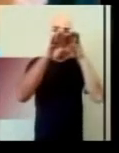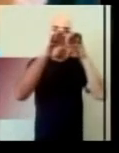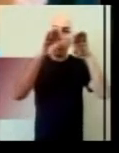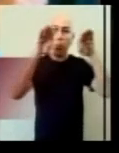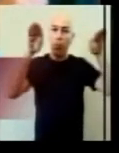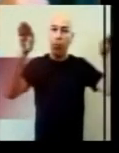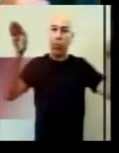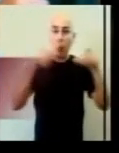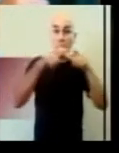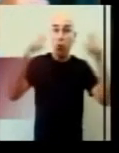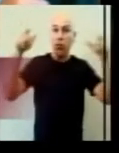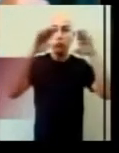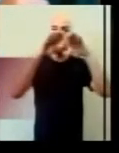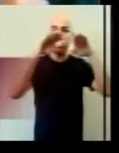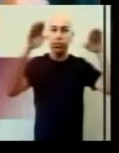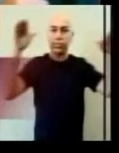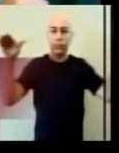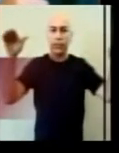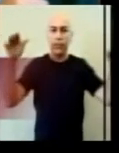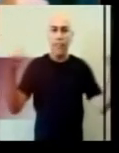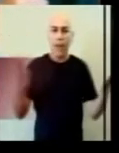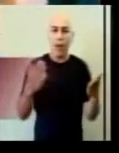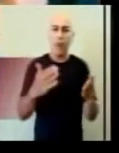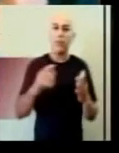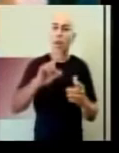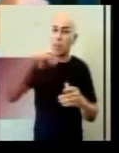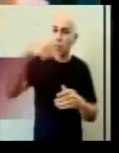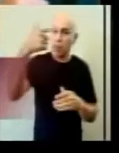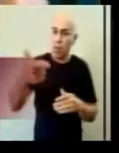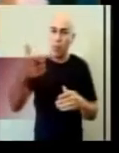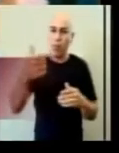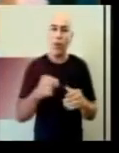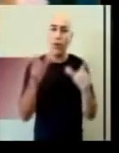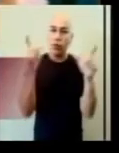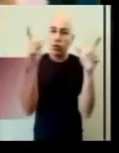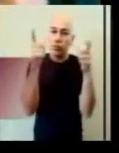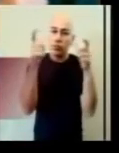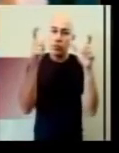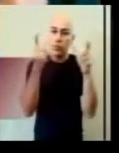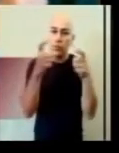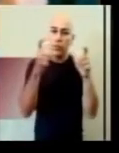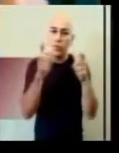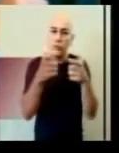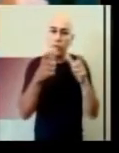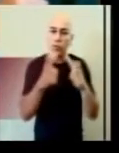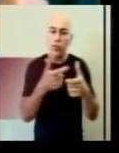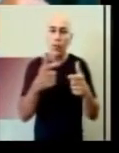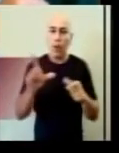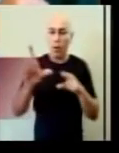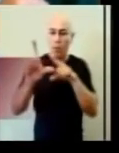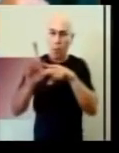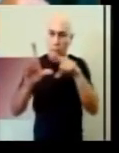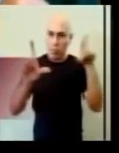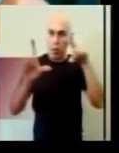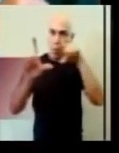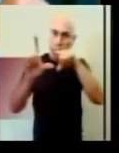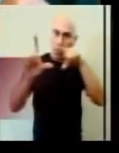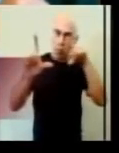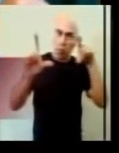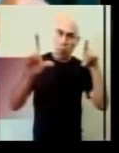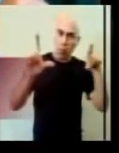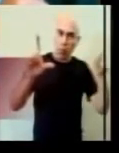era o nosso pico. A partir dessa data nós tivemos uma descendência, começaram a cair os